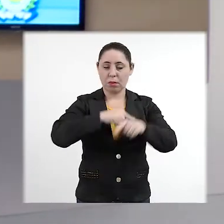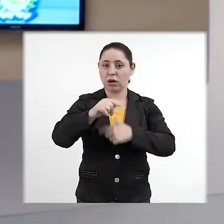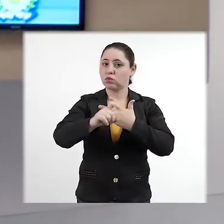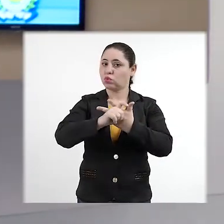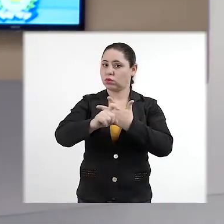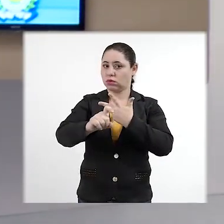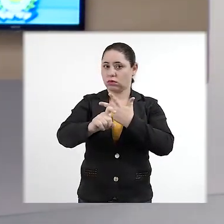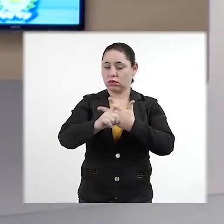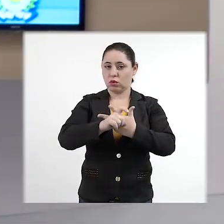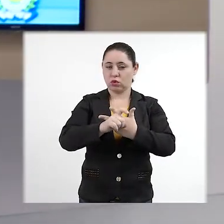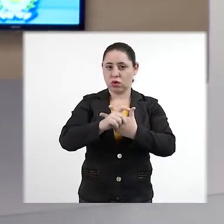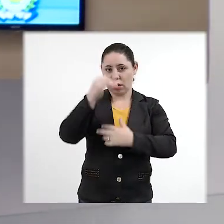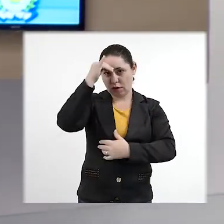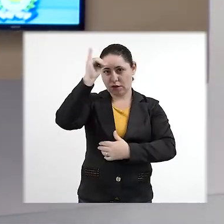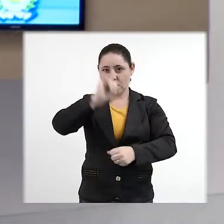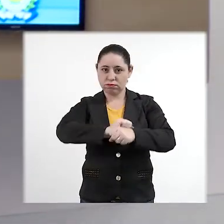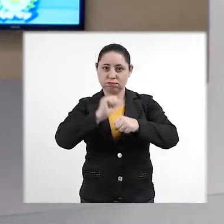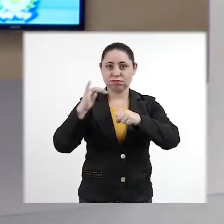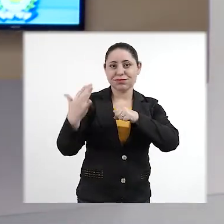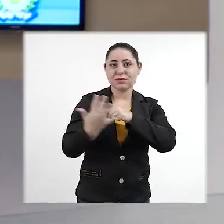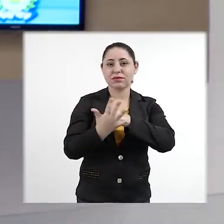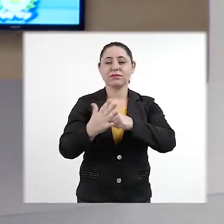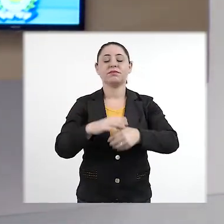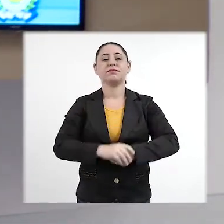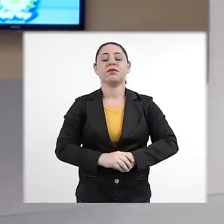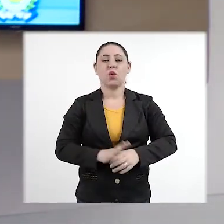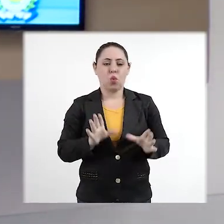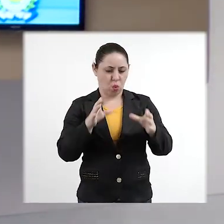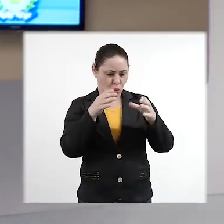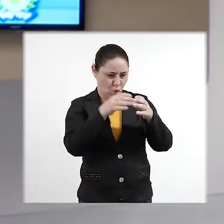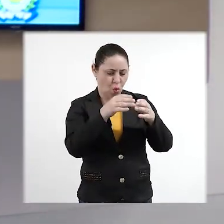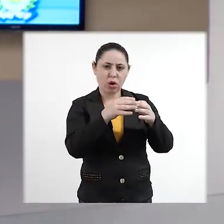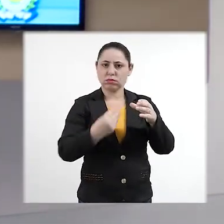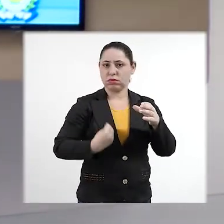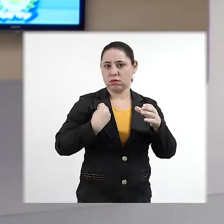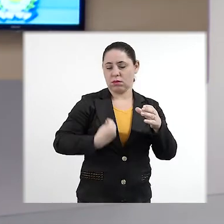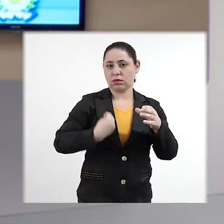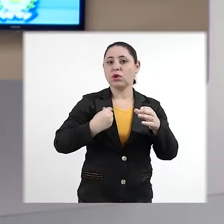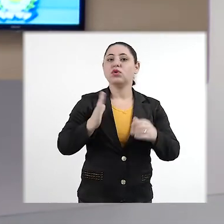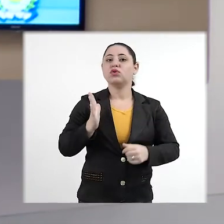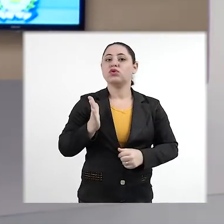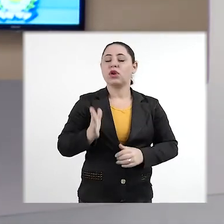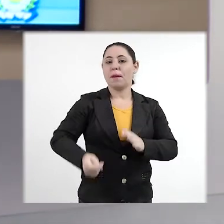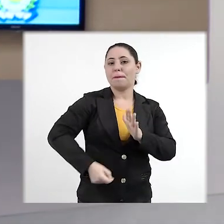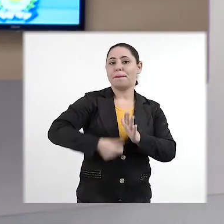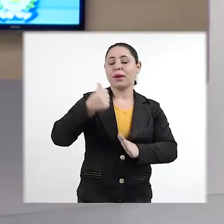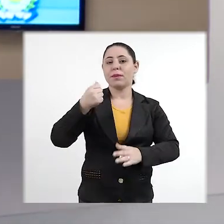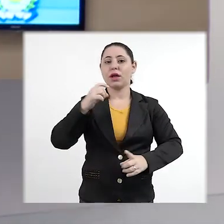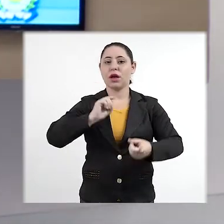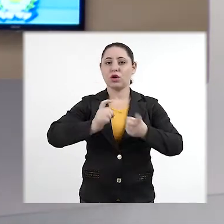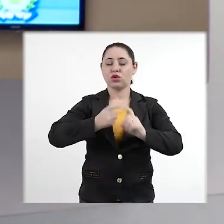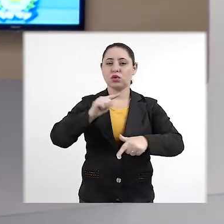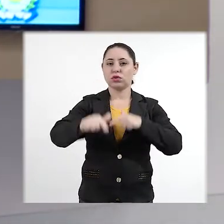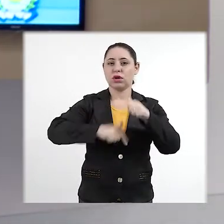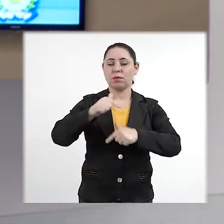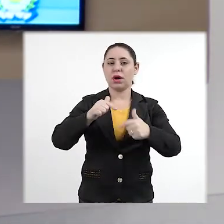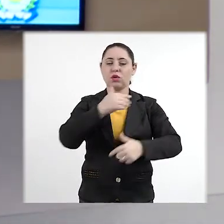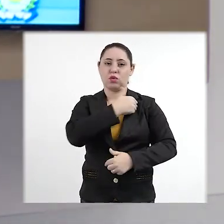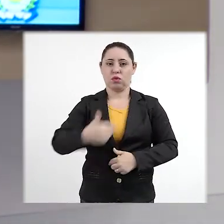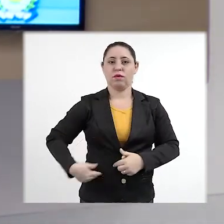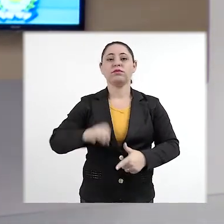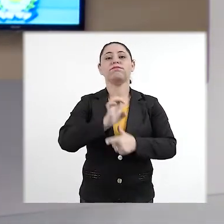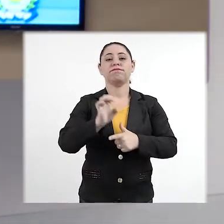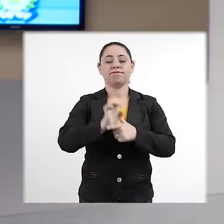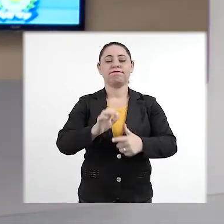do Poder Executivo no combate ao coronavírus. Esse grupo esteve presente já nas primeiras reuniões de trabalho